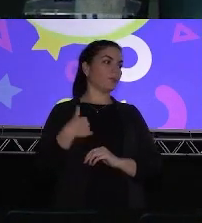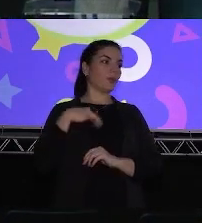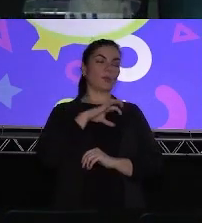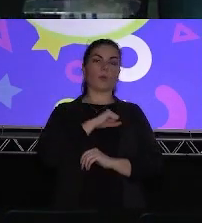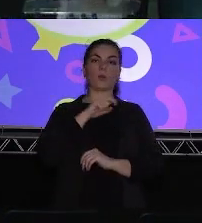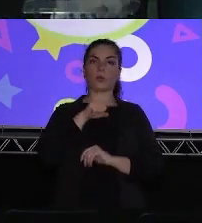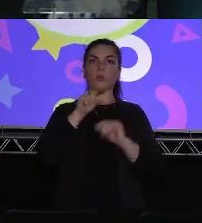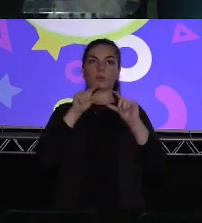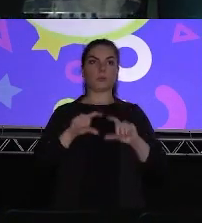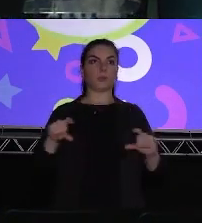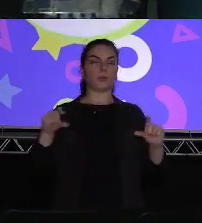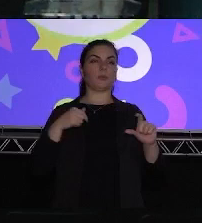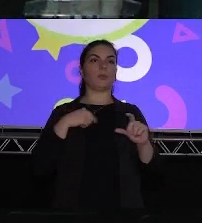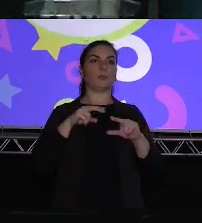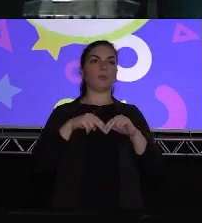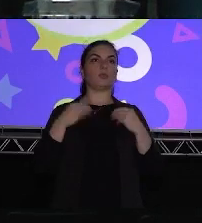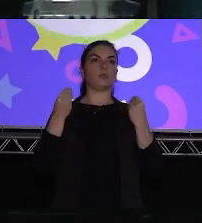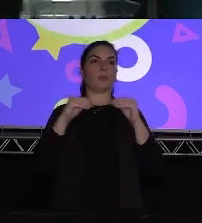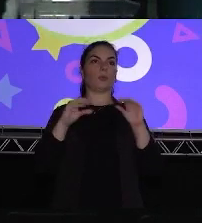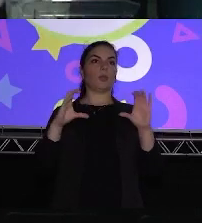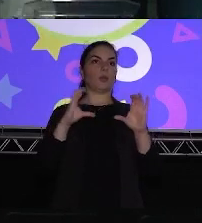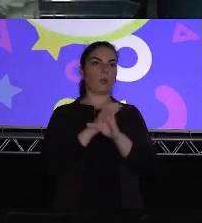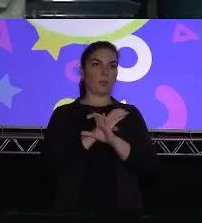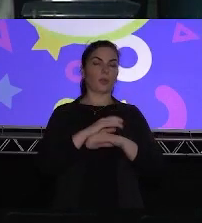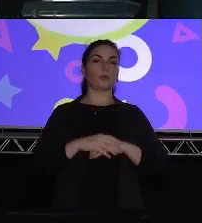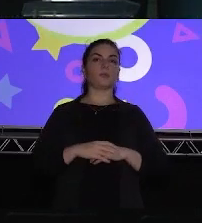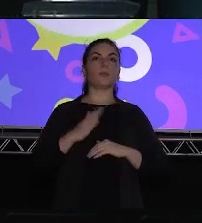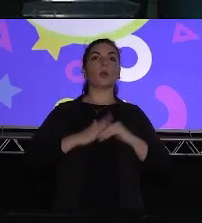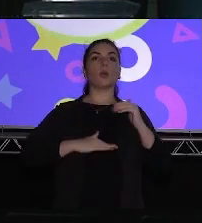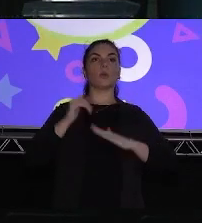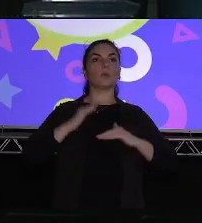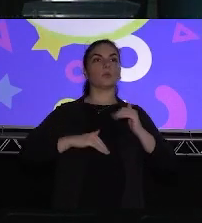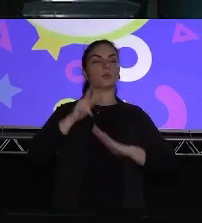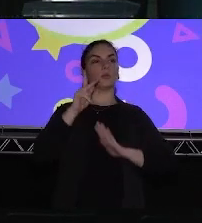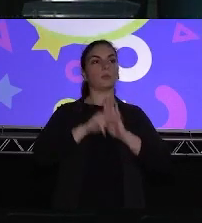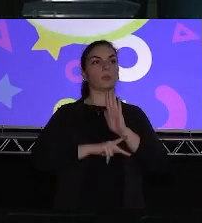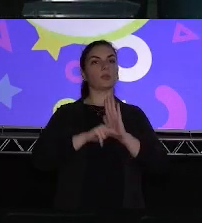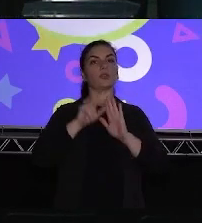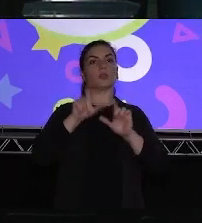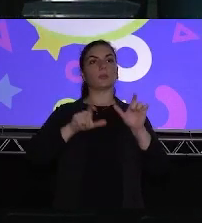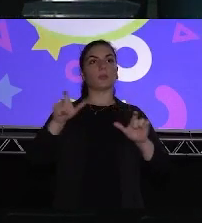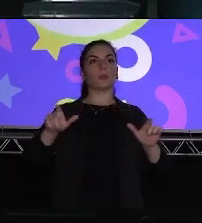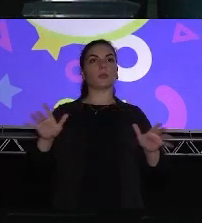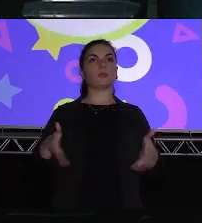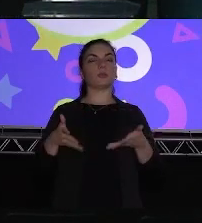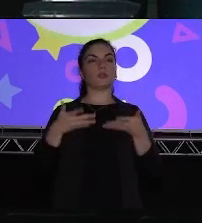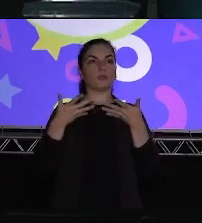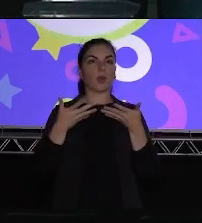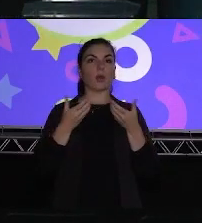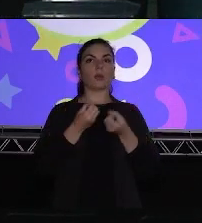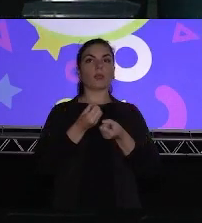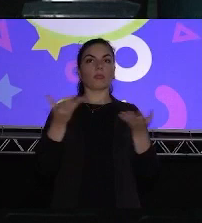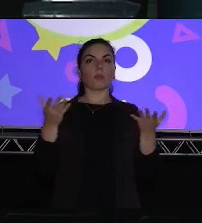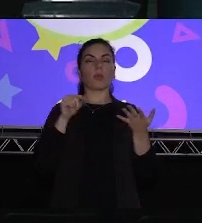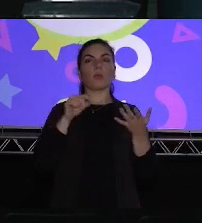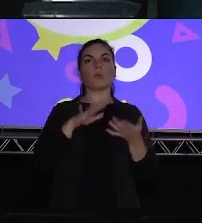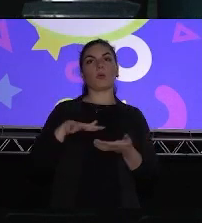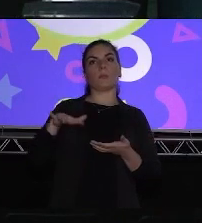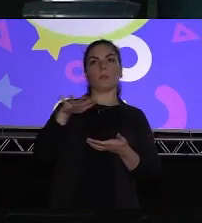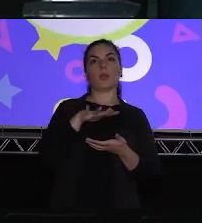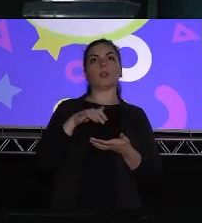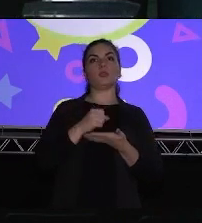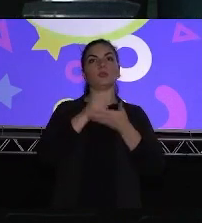princípio, por isso que eu coloquei ele completo. Construa projetos em torno de indivíduos motivados. Dê a eles o ambiente, o